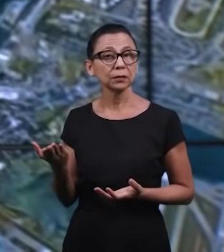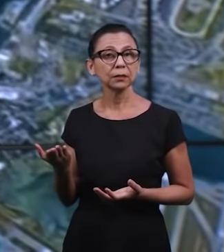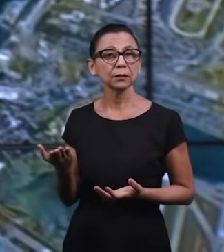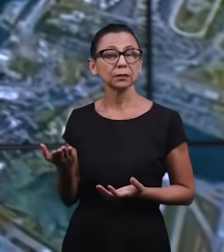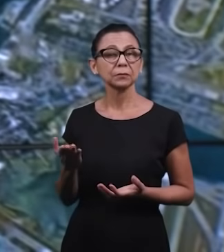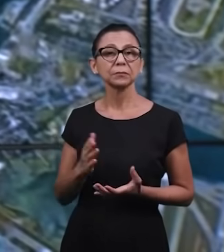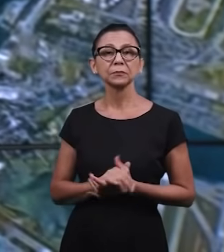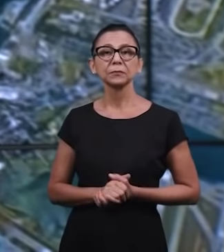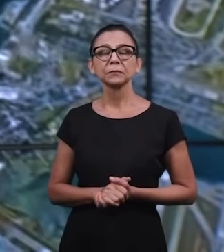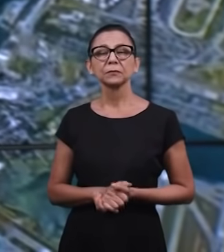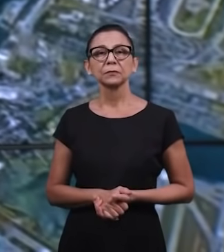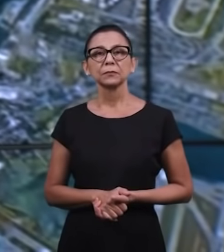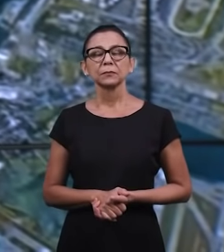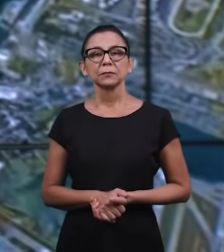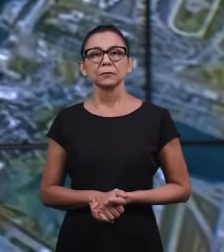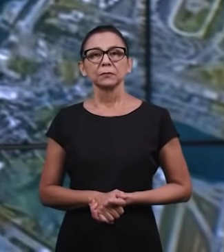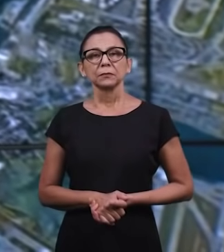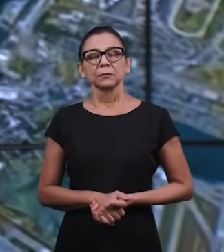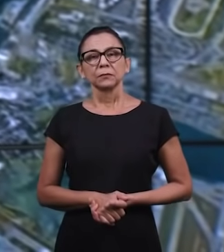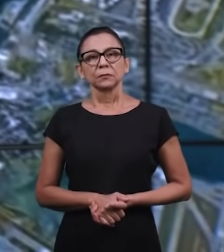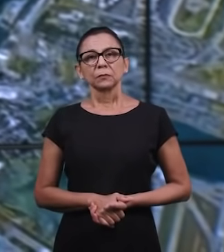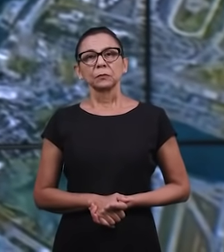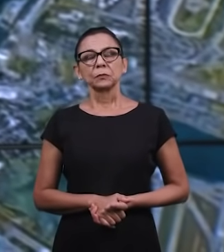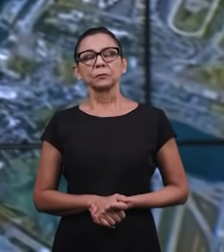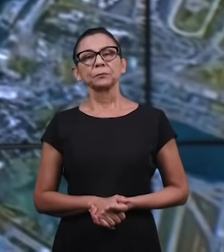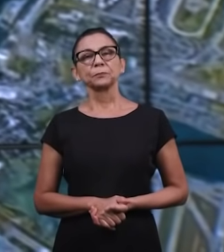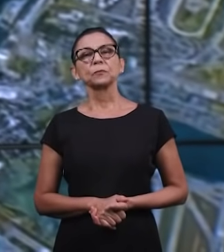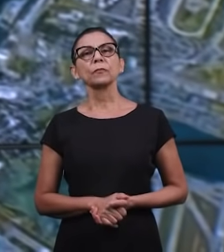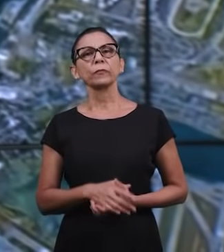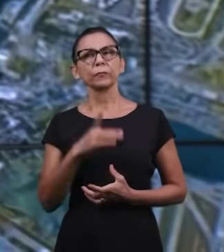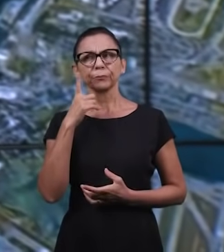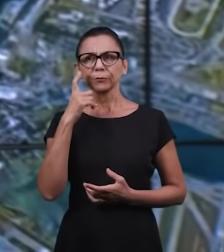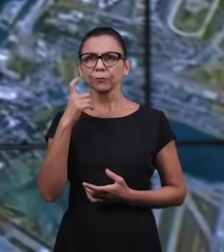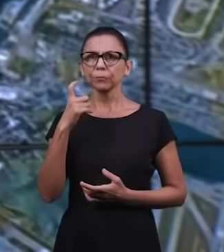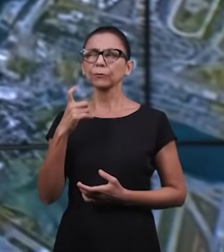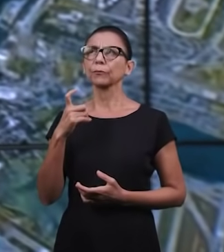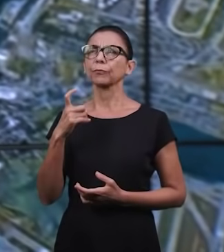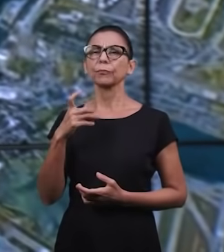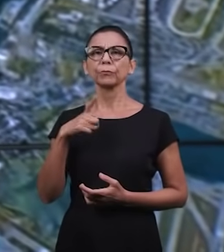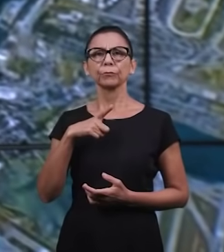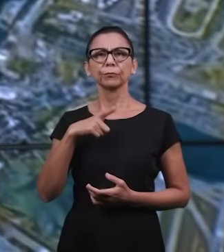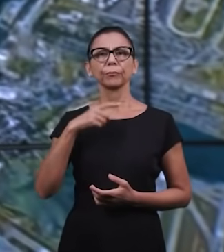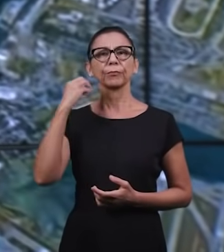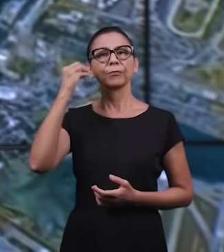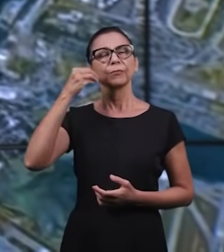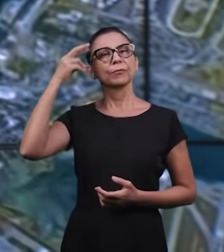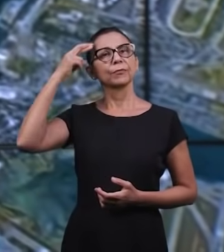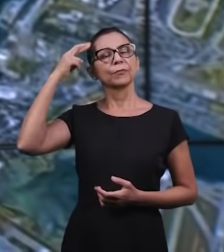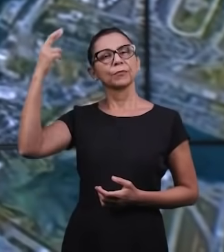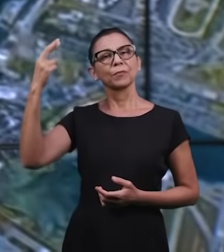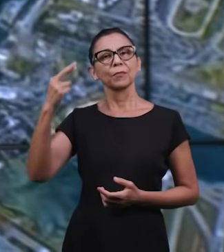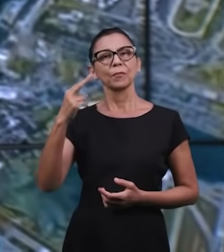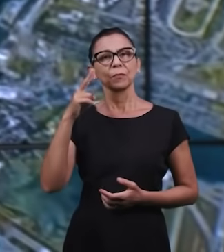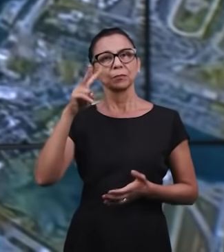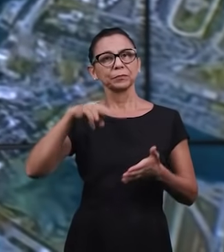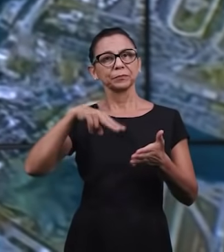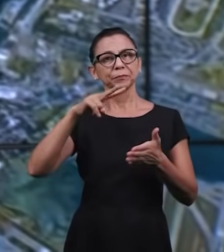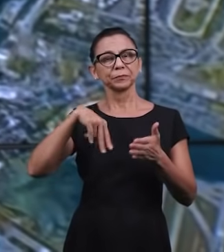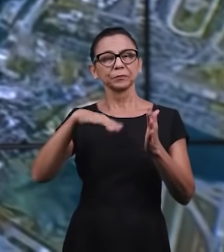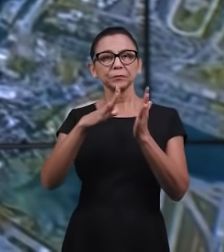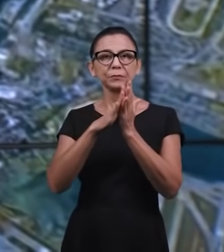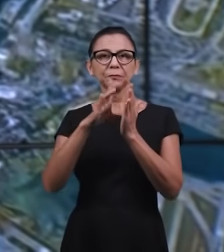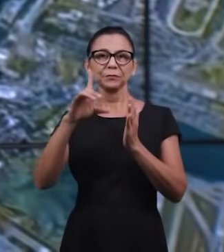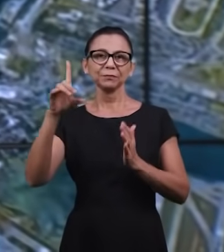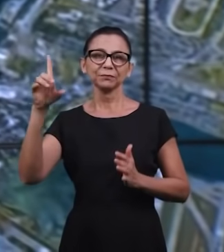Medford, os adolescentes, principalmente os adolescentes, buscarem experiência com o Senhor através da palavra